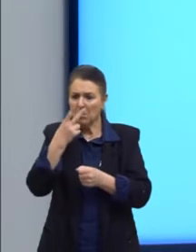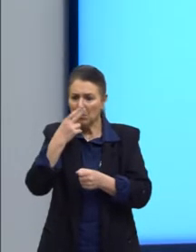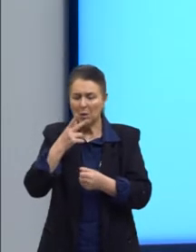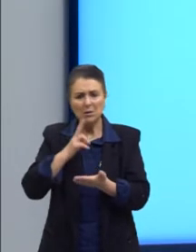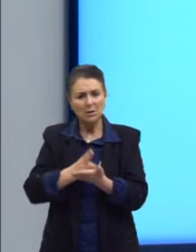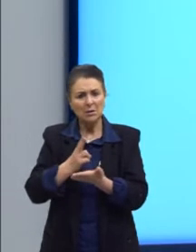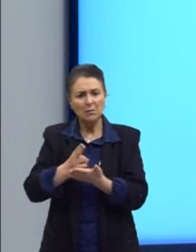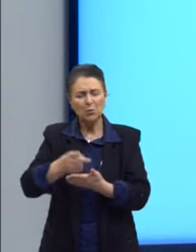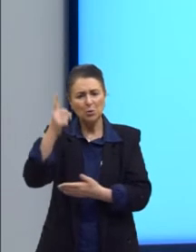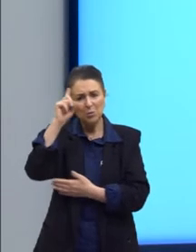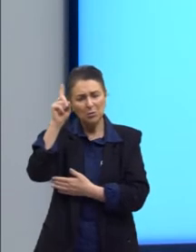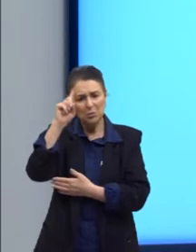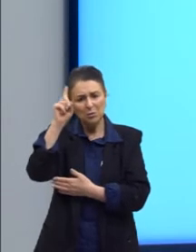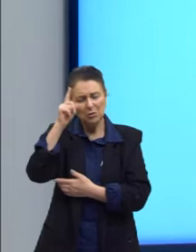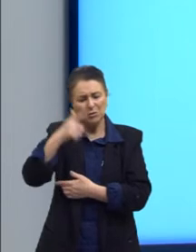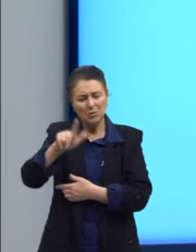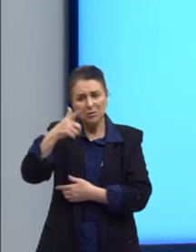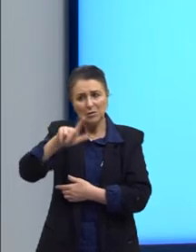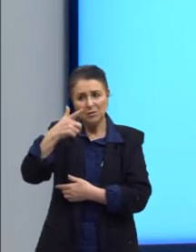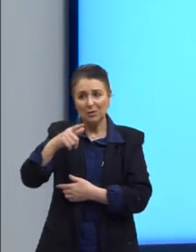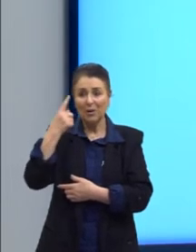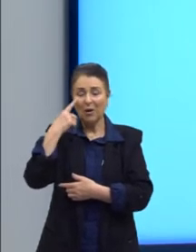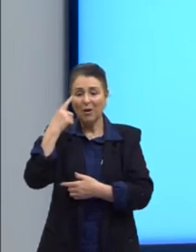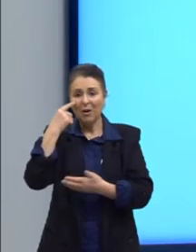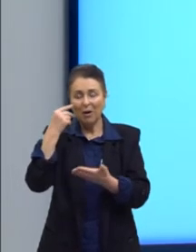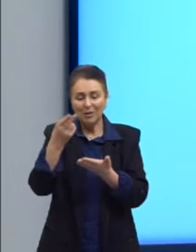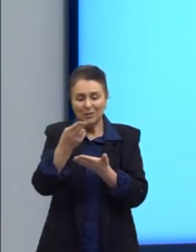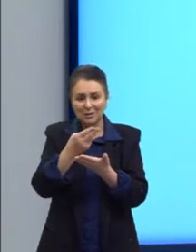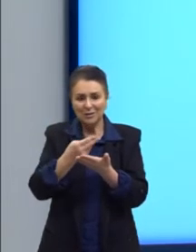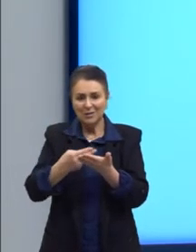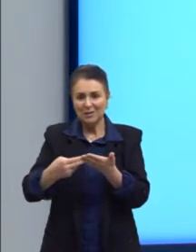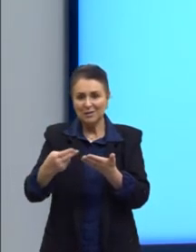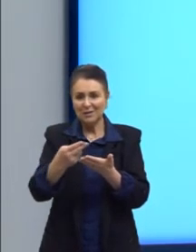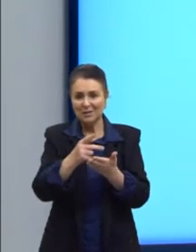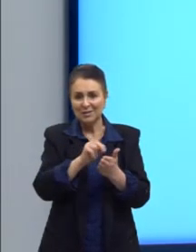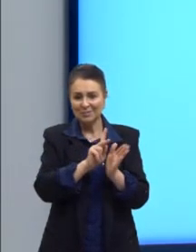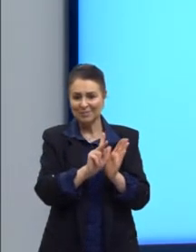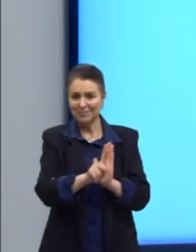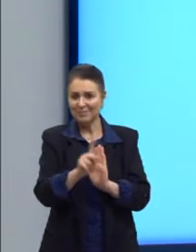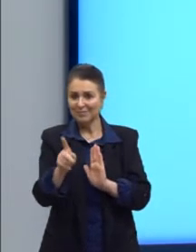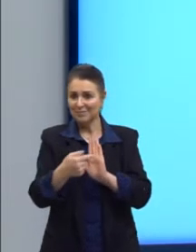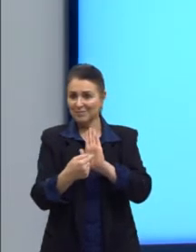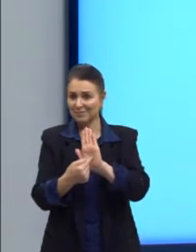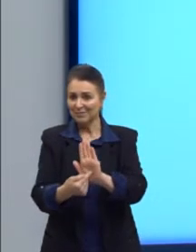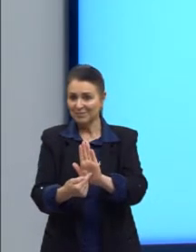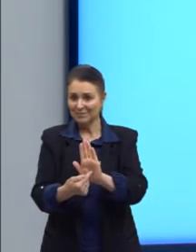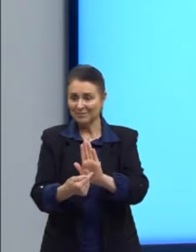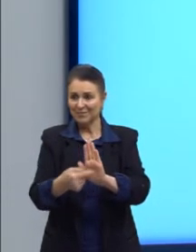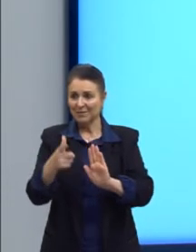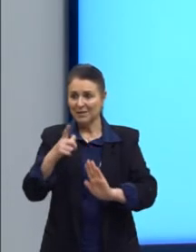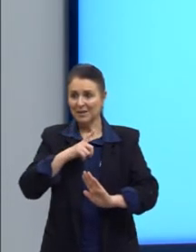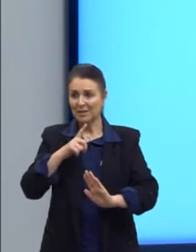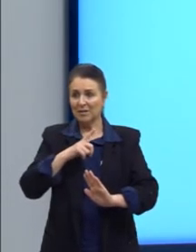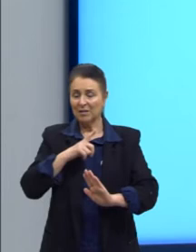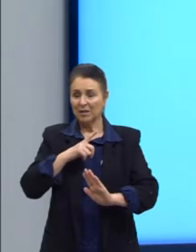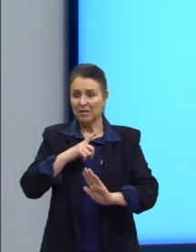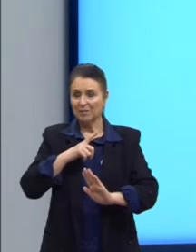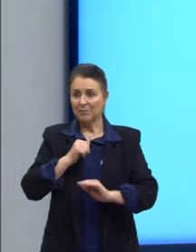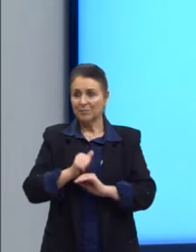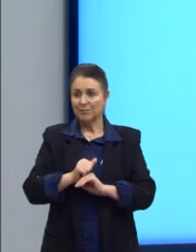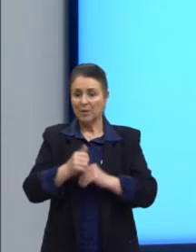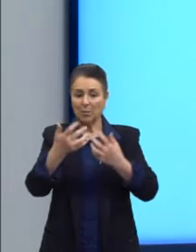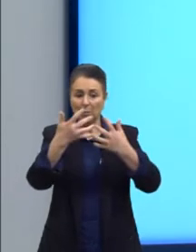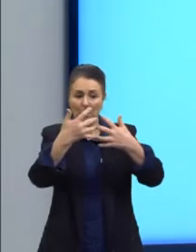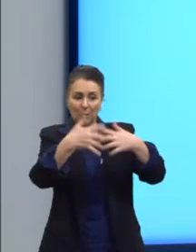aqui né o aspecto dos desenhos que na construção de fato a gente tem tanto